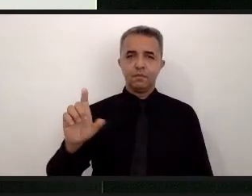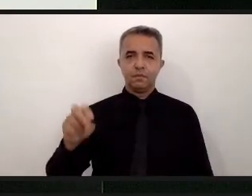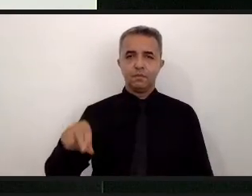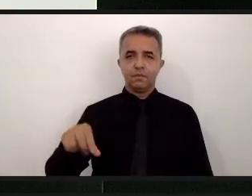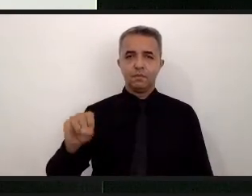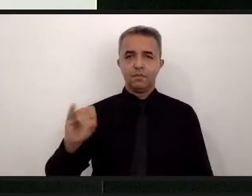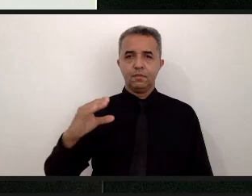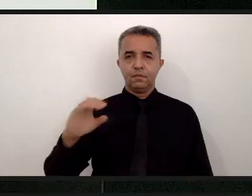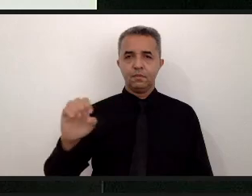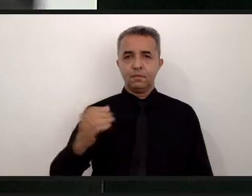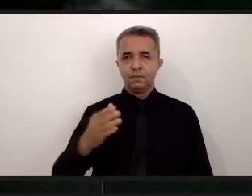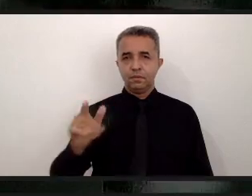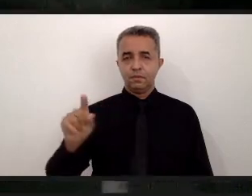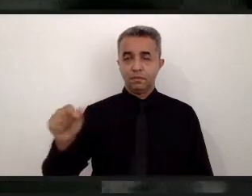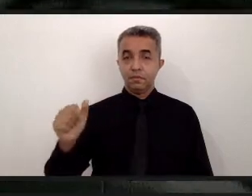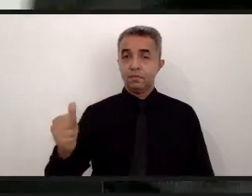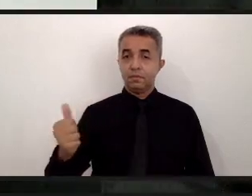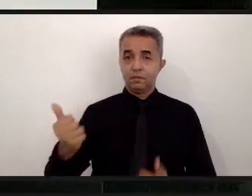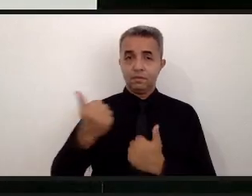gentileza.